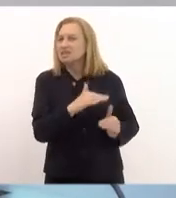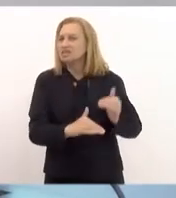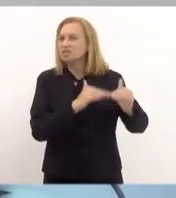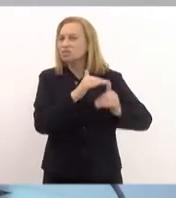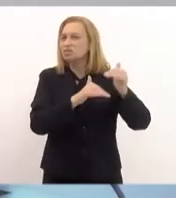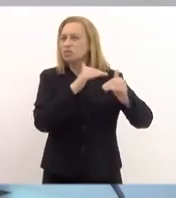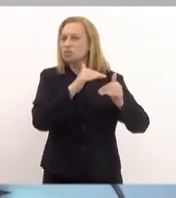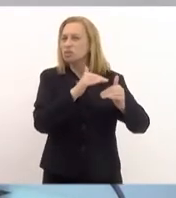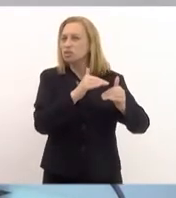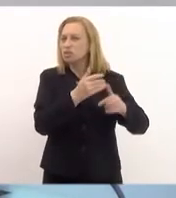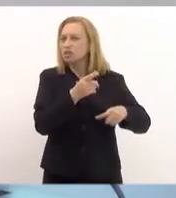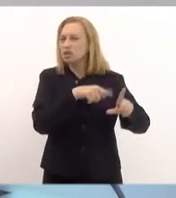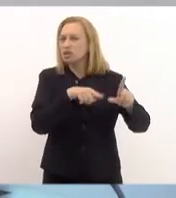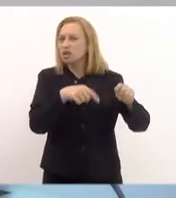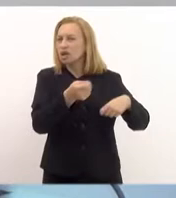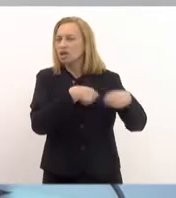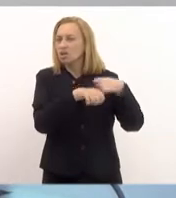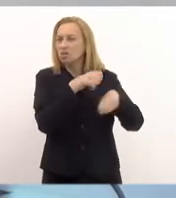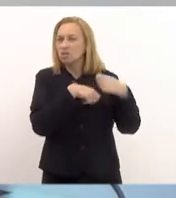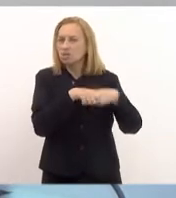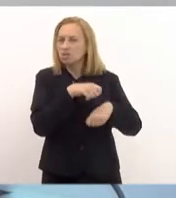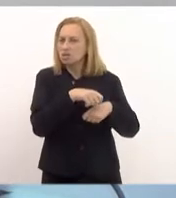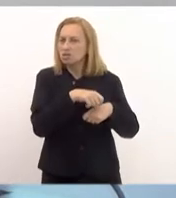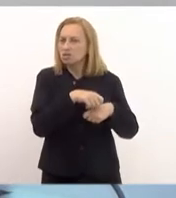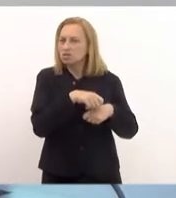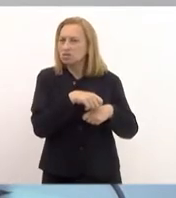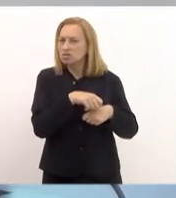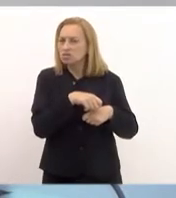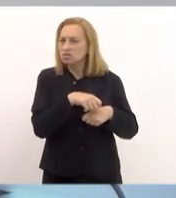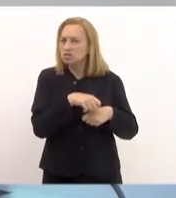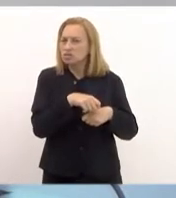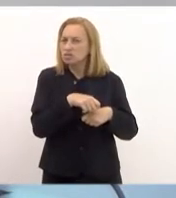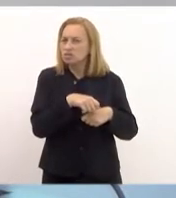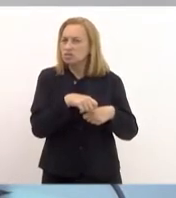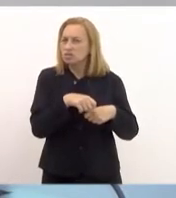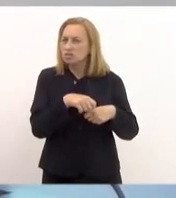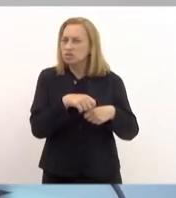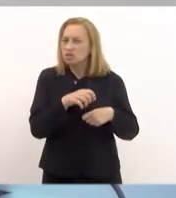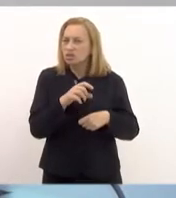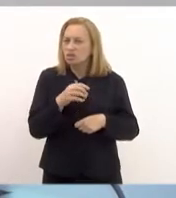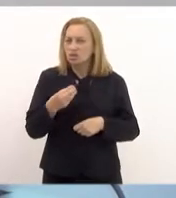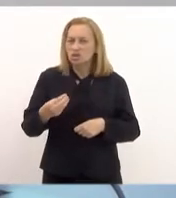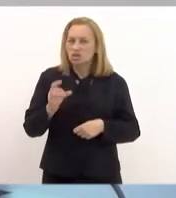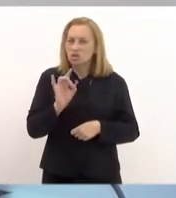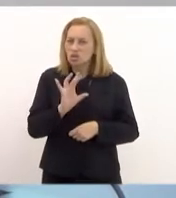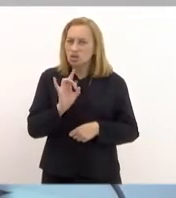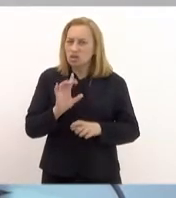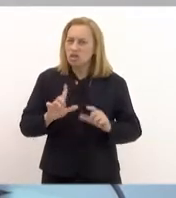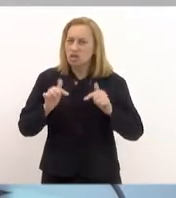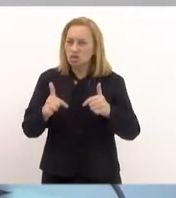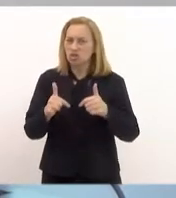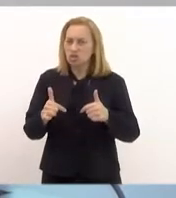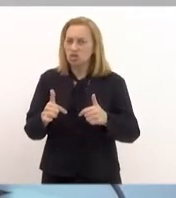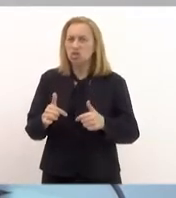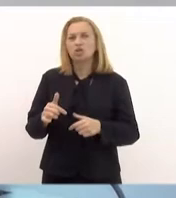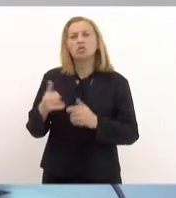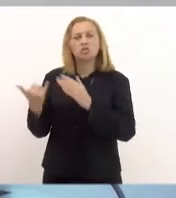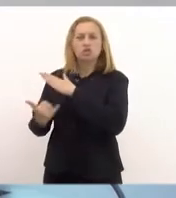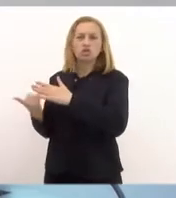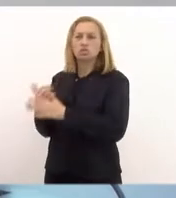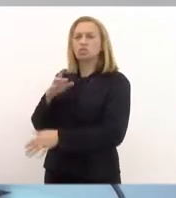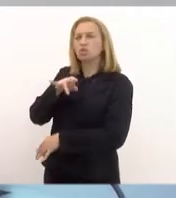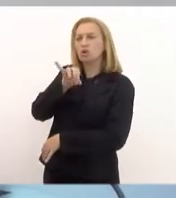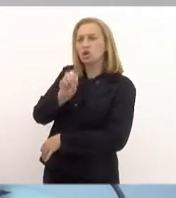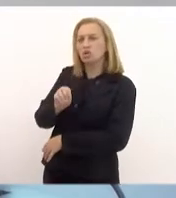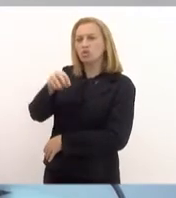Desenvolvimento Econômico. Não é um desejo da Secretaria de forma solitária. Né? O Instituto Rio Metrópole, se não